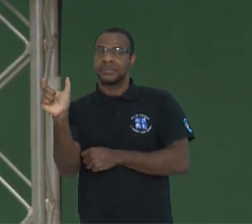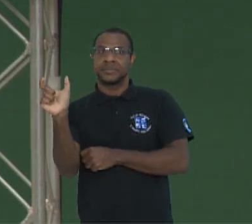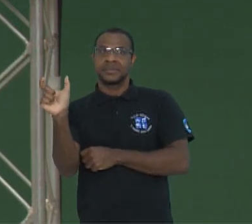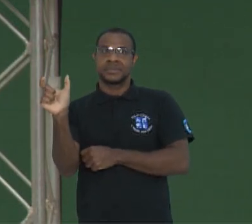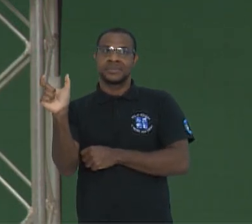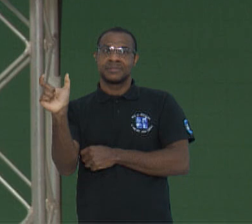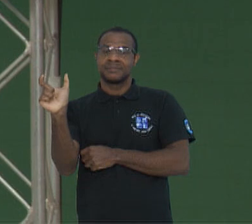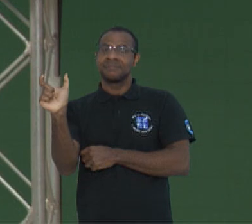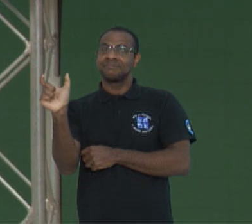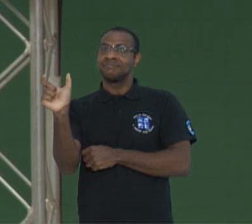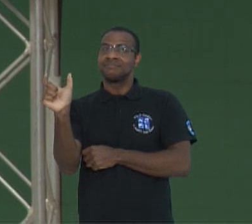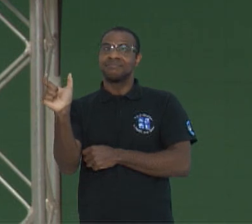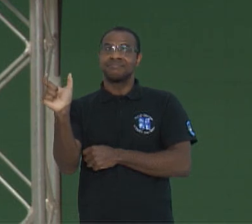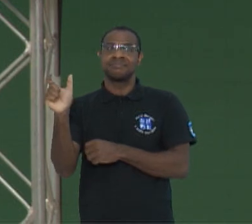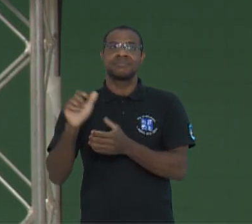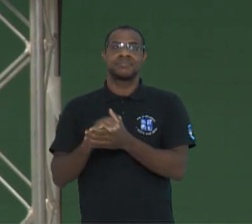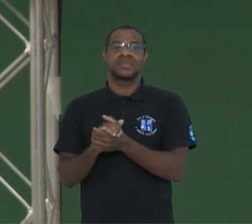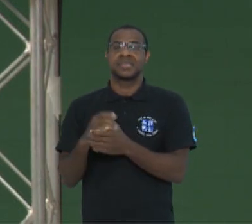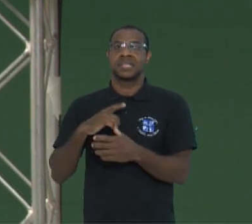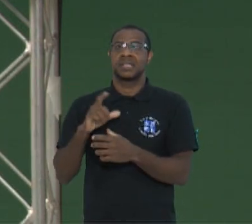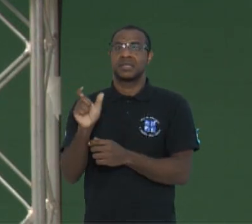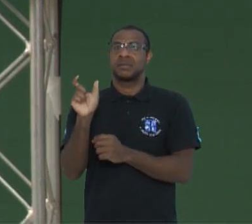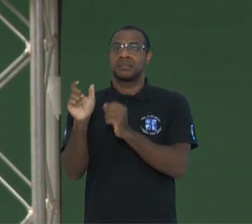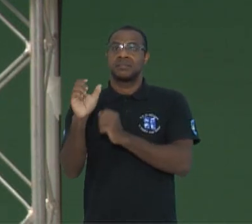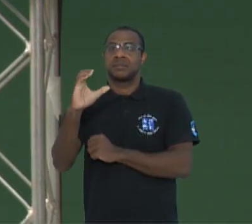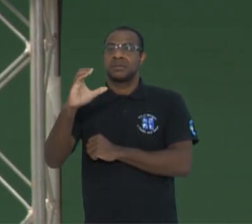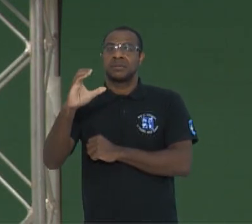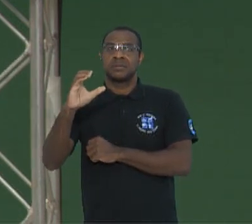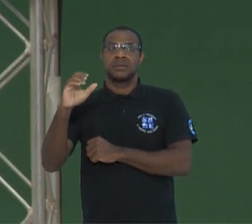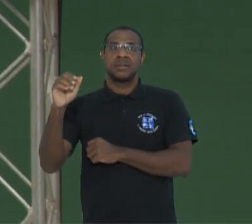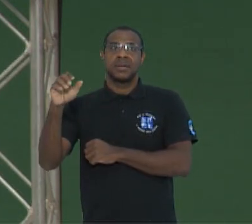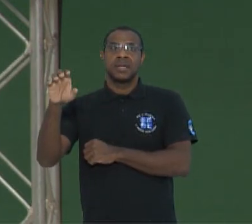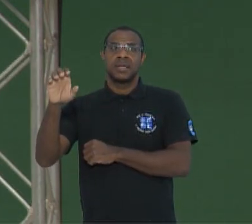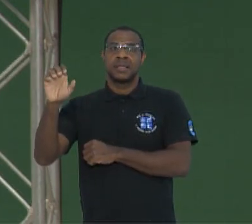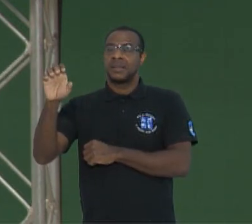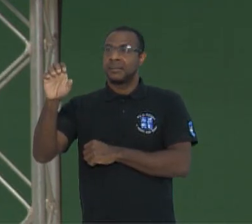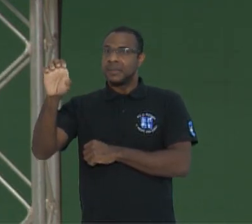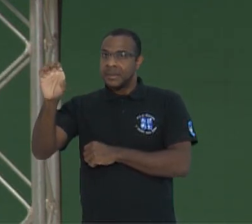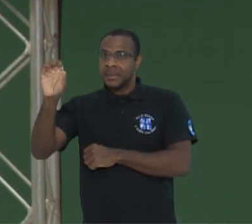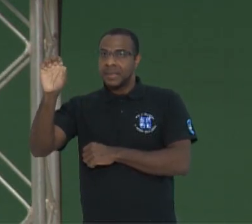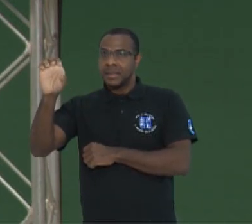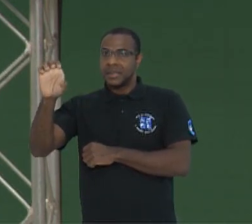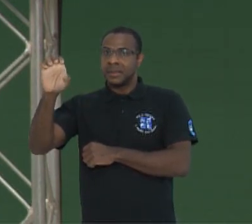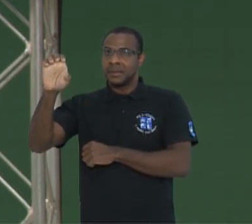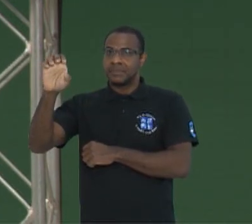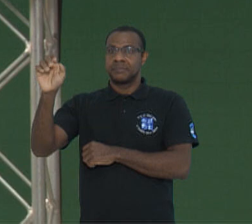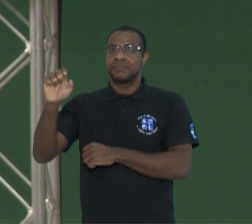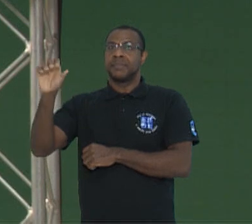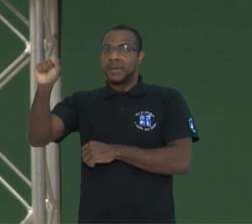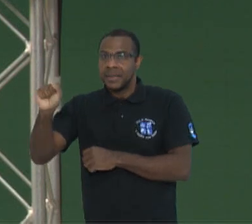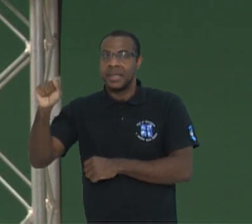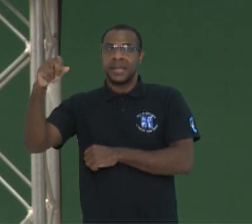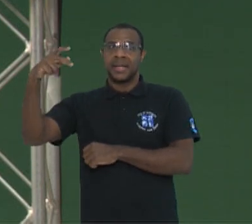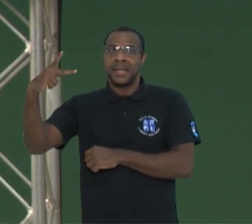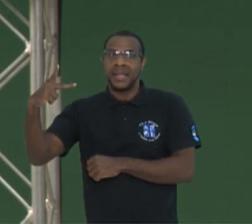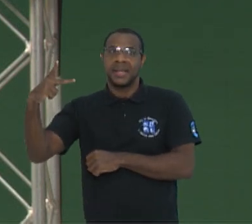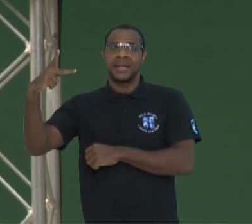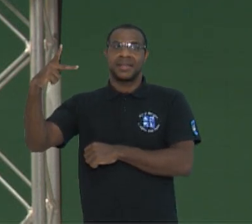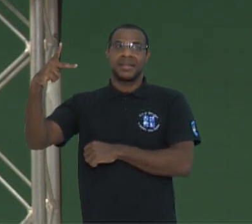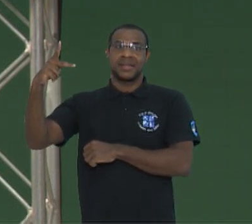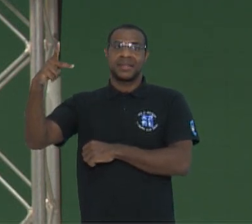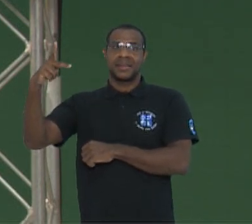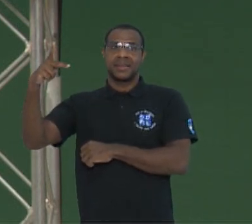nossa frase, nós estamos com o verbo conjugado. Speaks, mesmo sendo terceira pessoa, he, she e it,